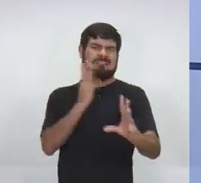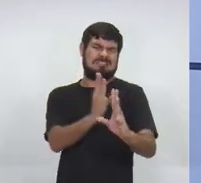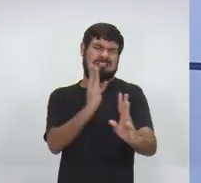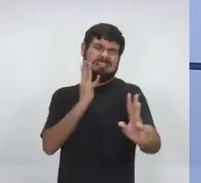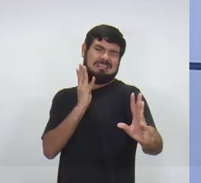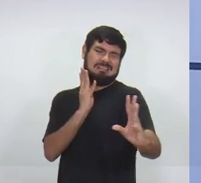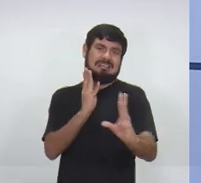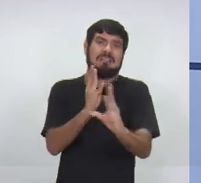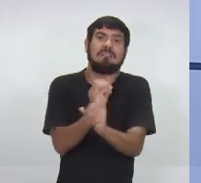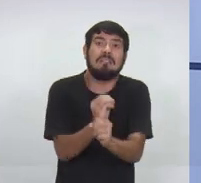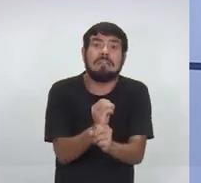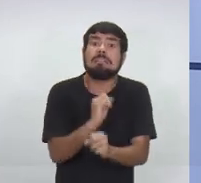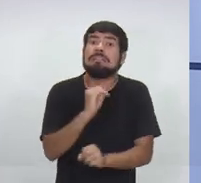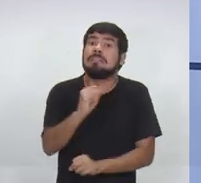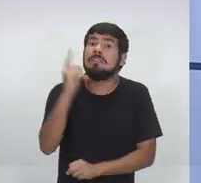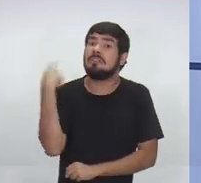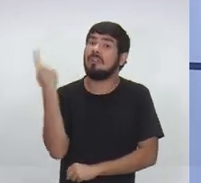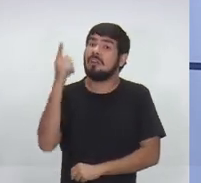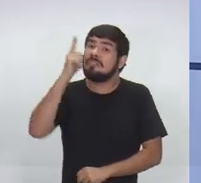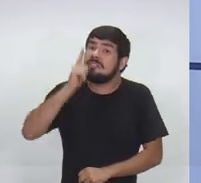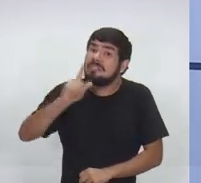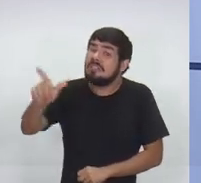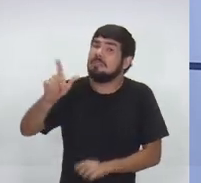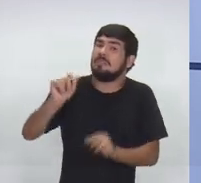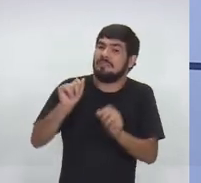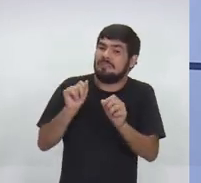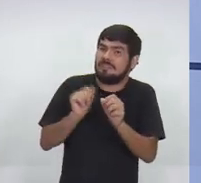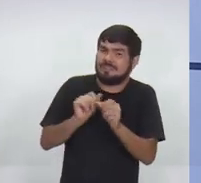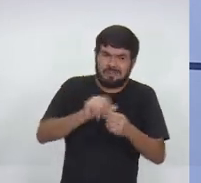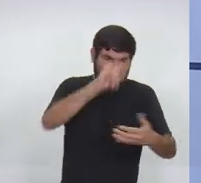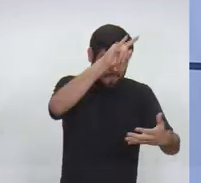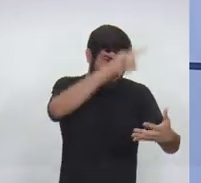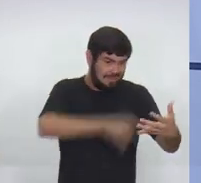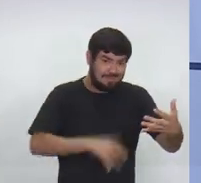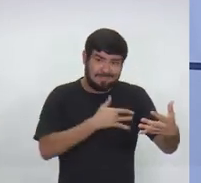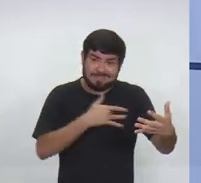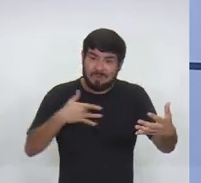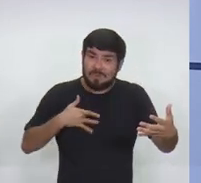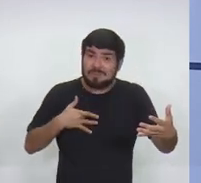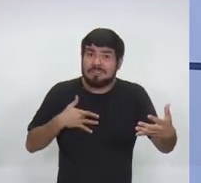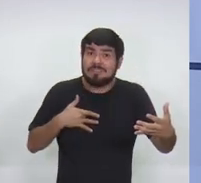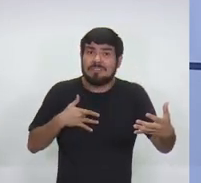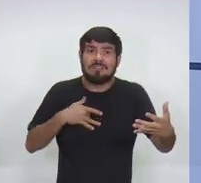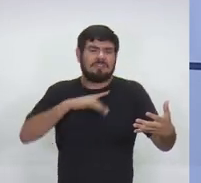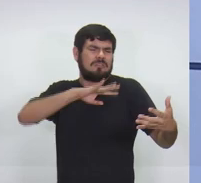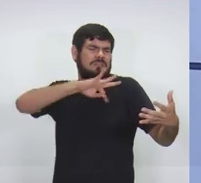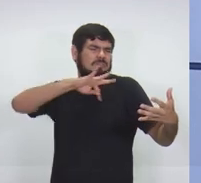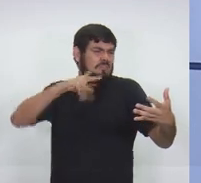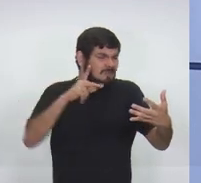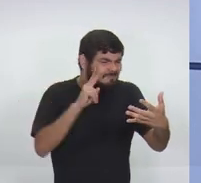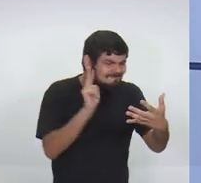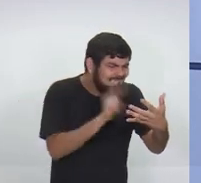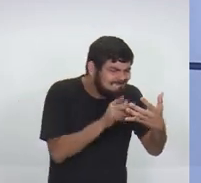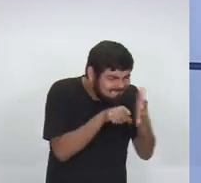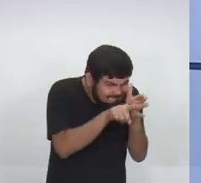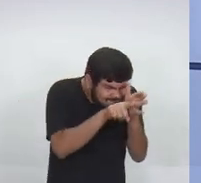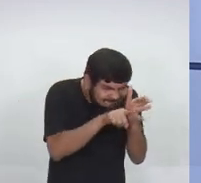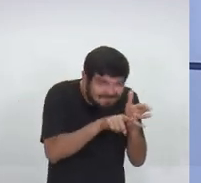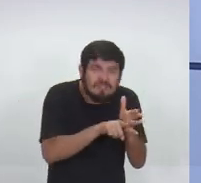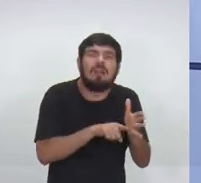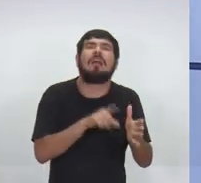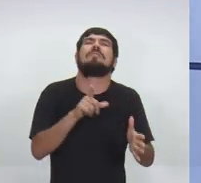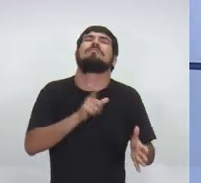se nós conseguirmos fazer com que os contratos da saúde sejam todos eles revisados nós vamos ter